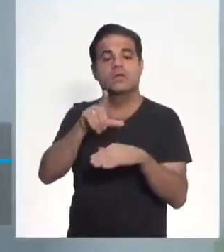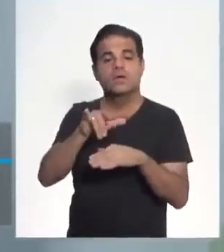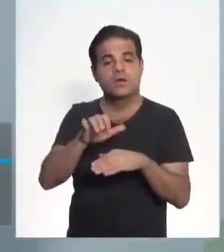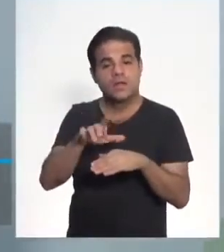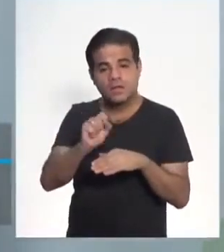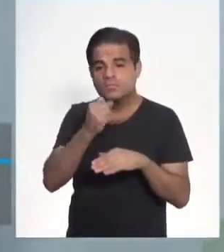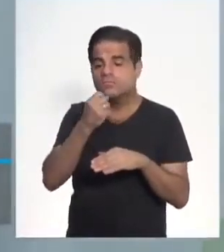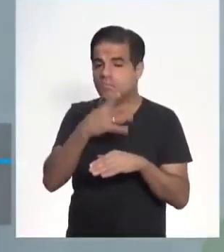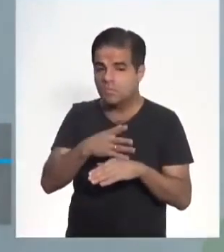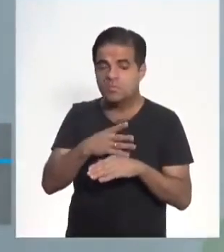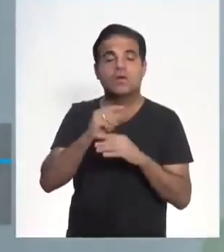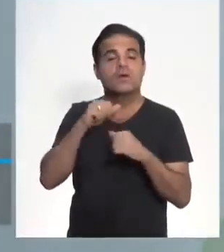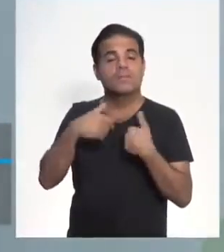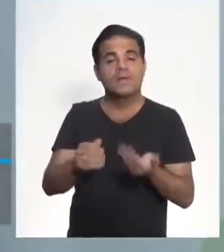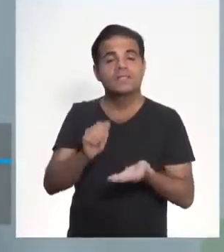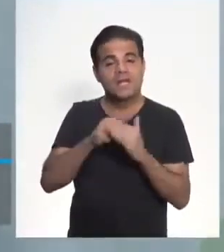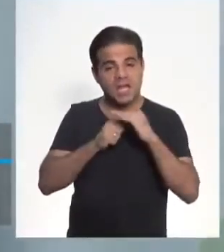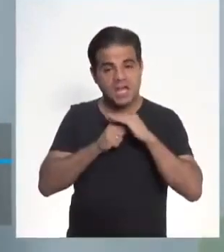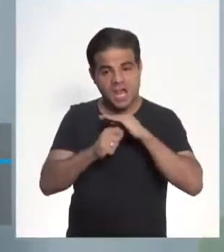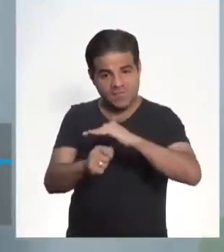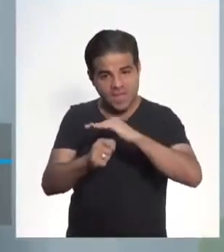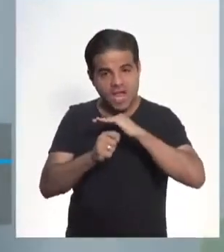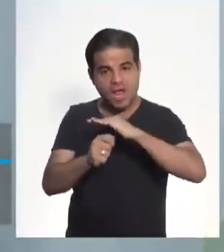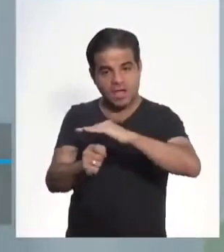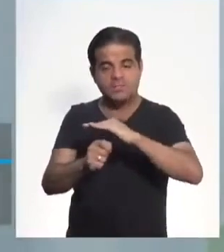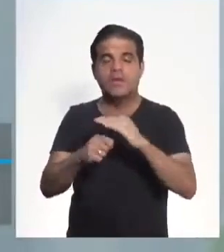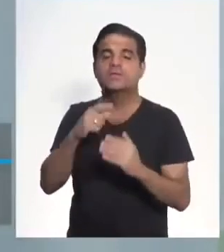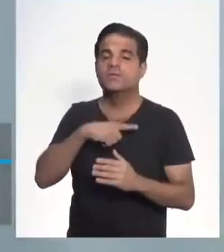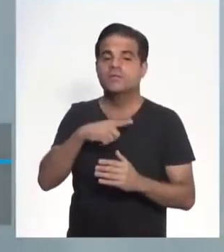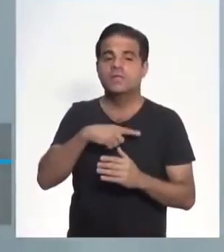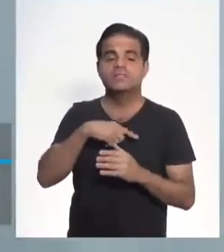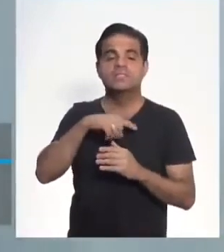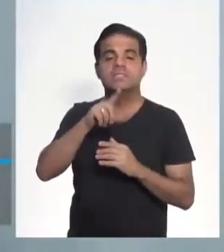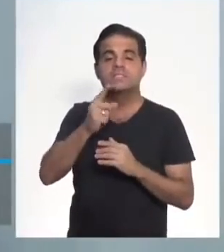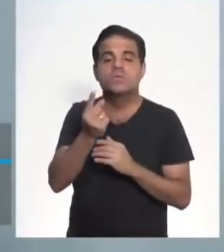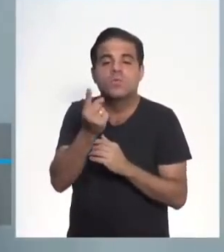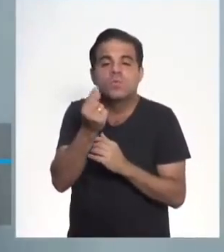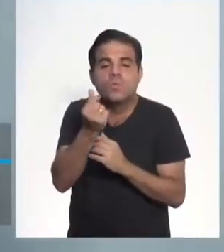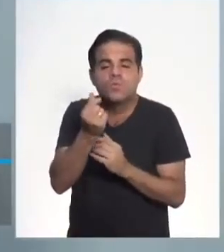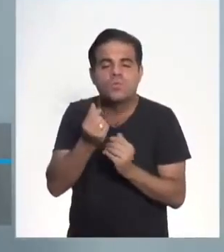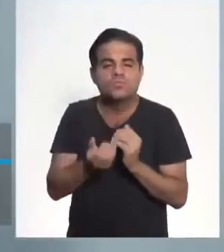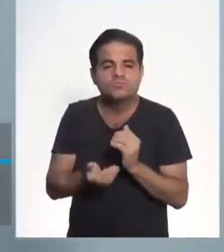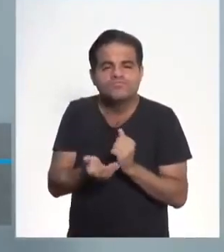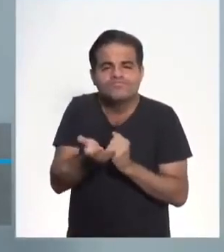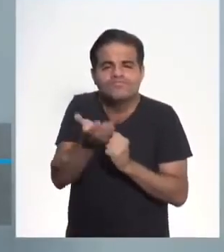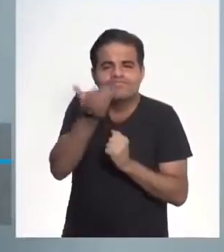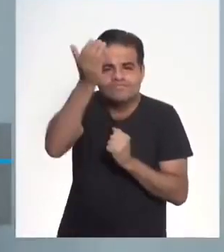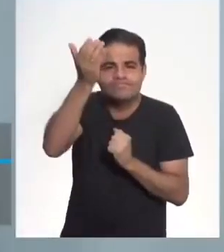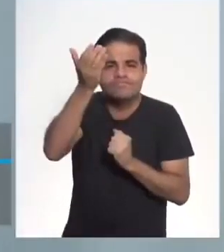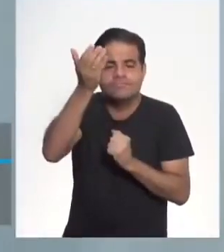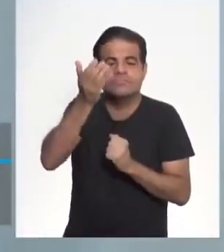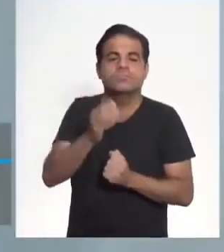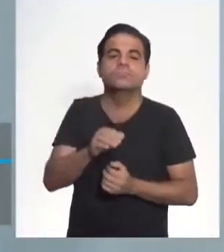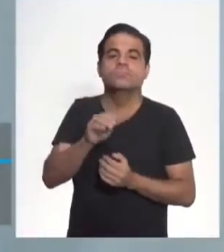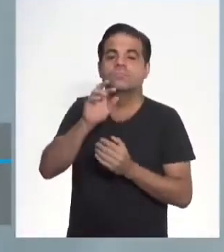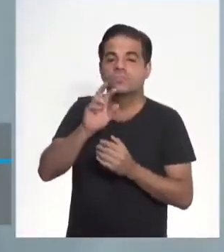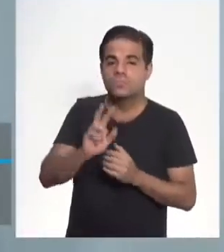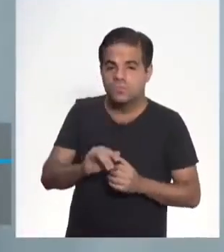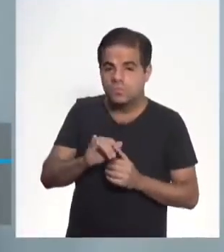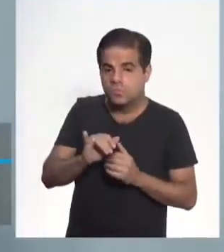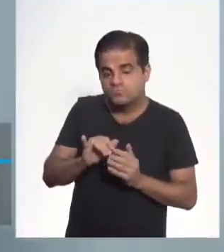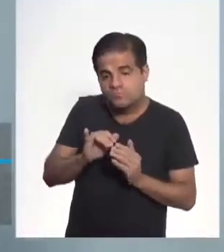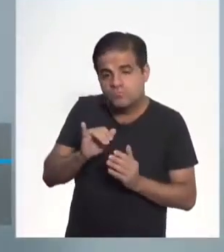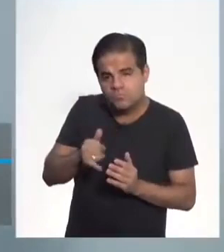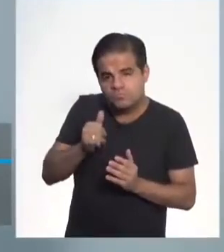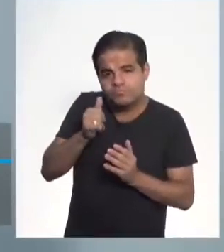alta. Normalmente, investimentos que têm uma liquidez muito alta, o rendimento é baixo. E